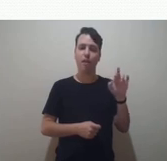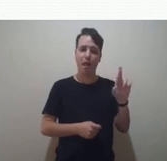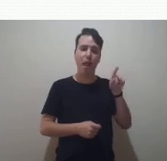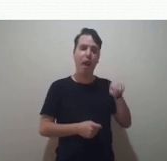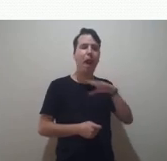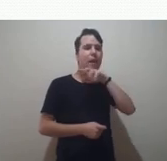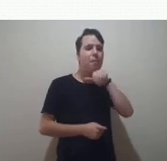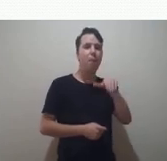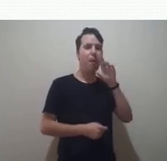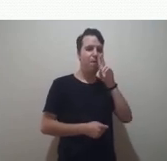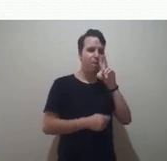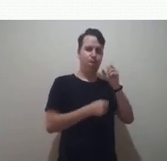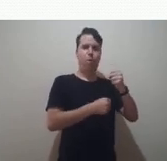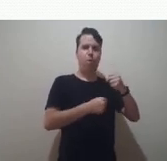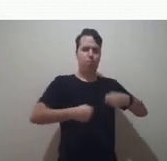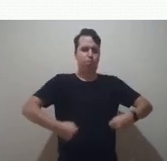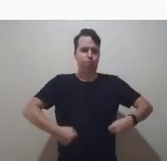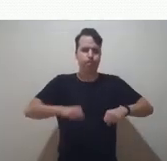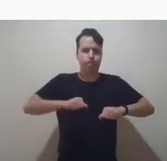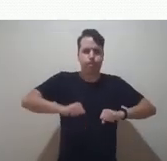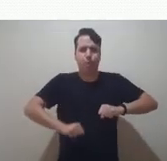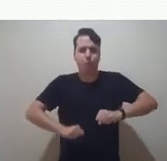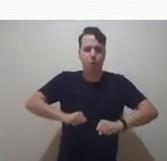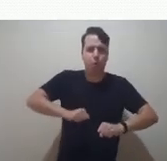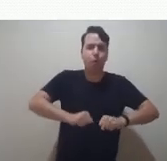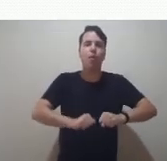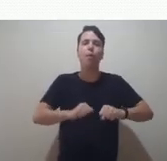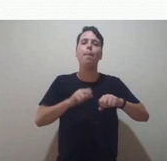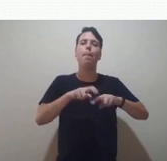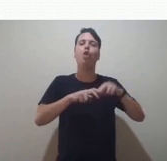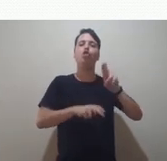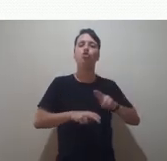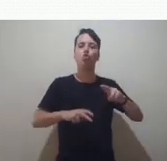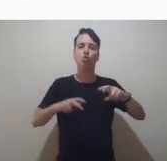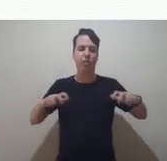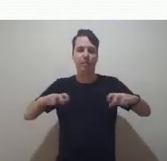né? Muitas vezes utilizados para rinhas. Então,